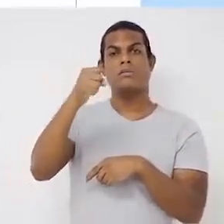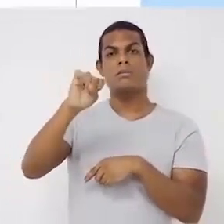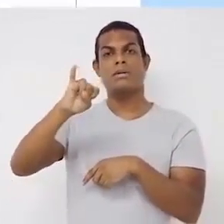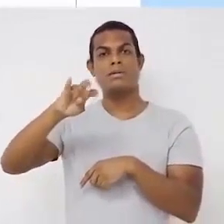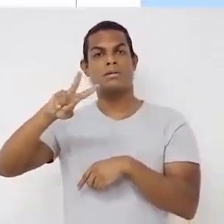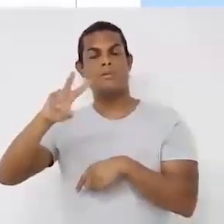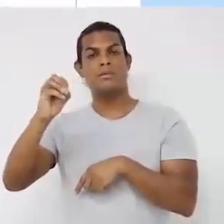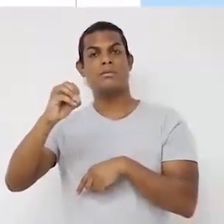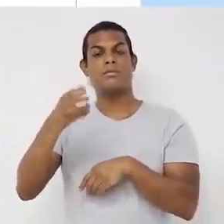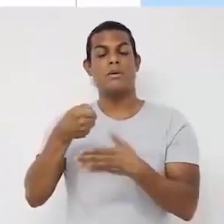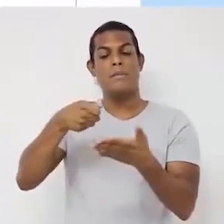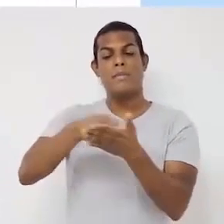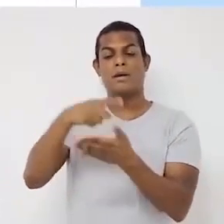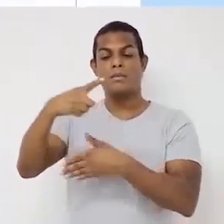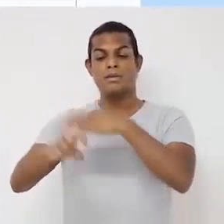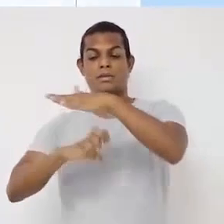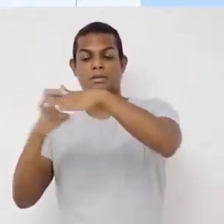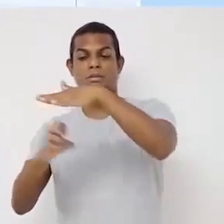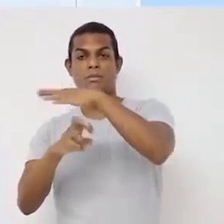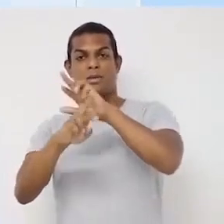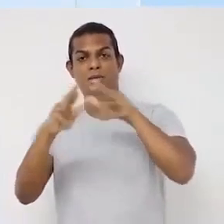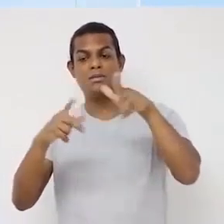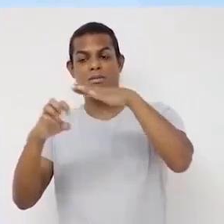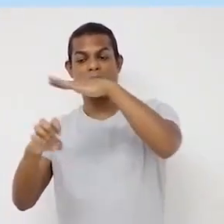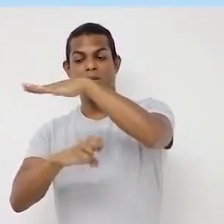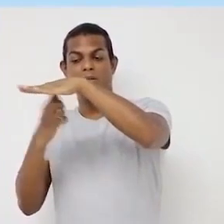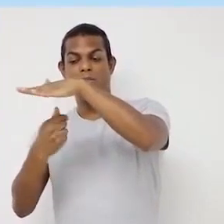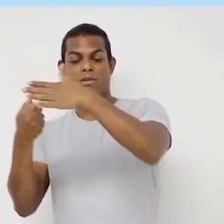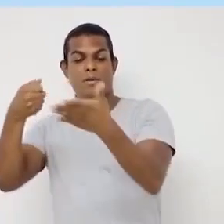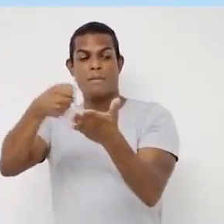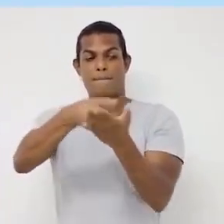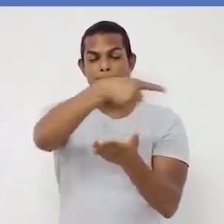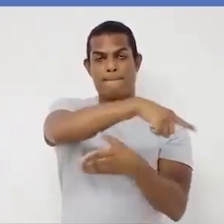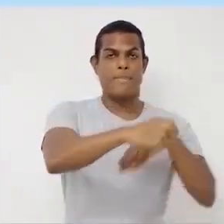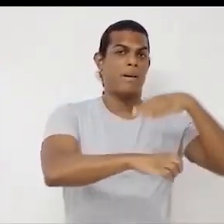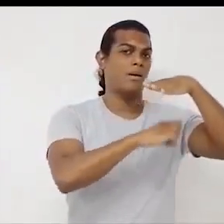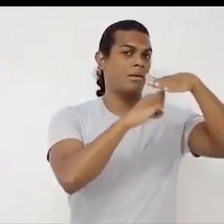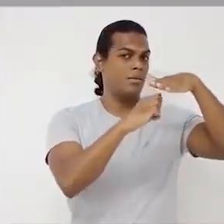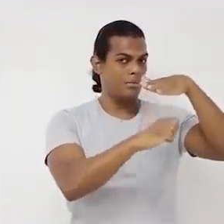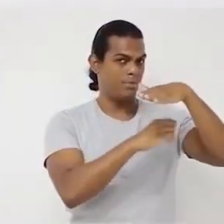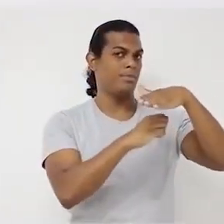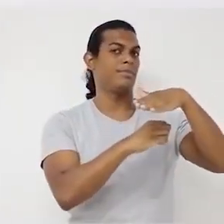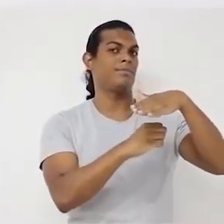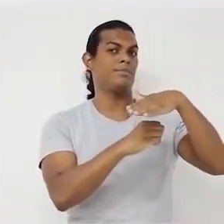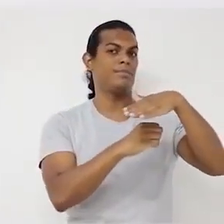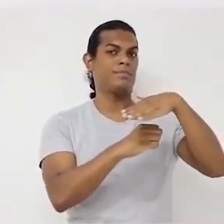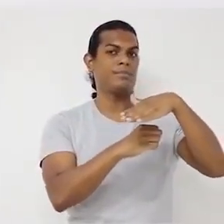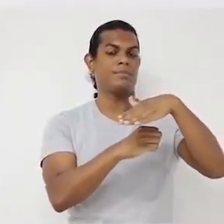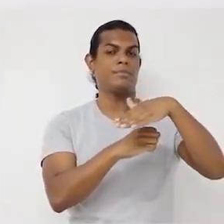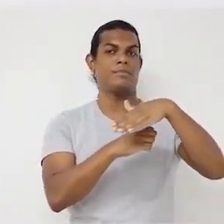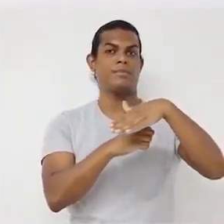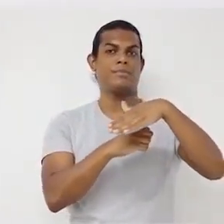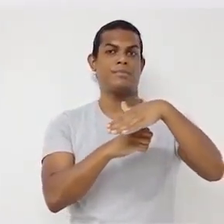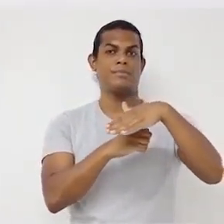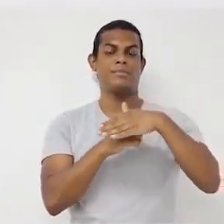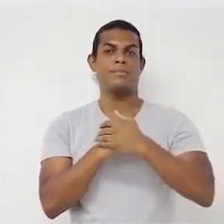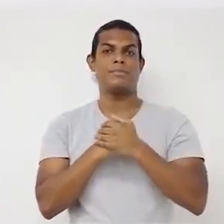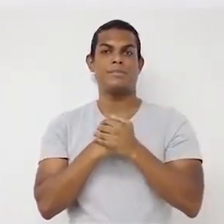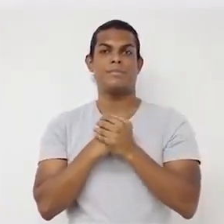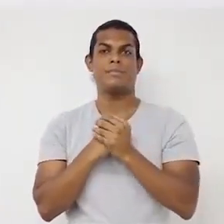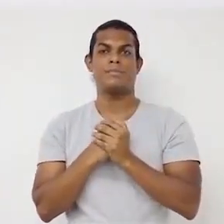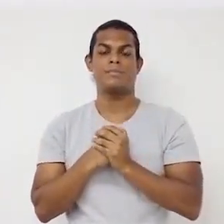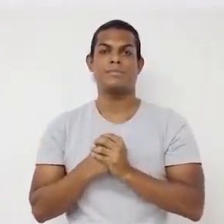de terceiros, ok? São o que a gente chama de exigíveis. Passivo exigível